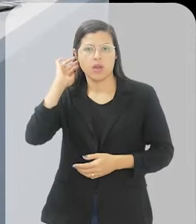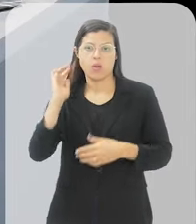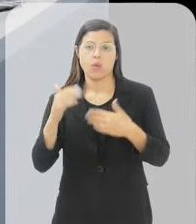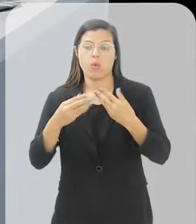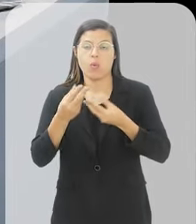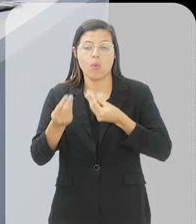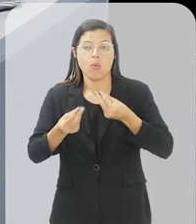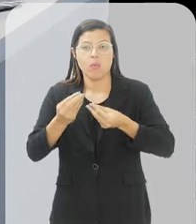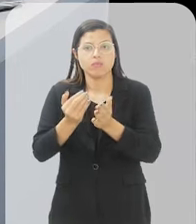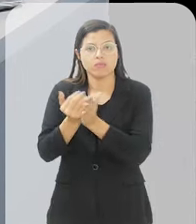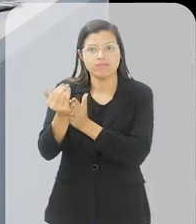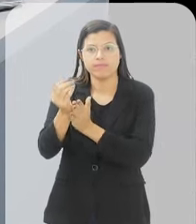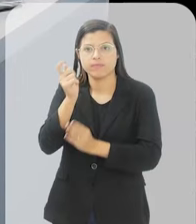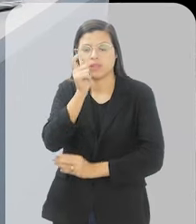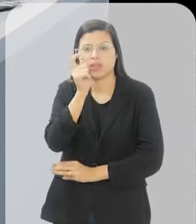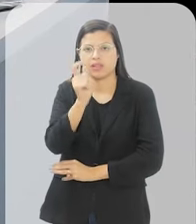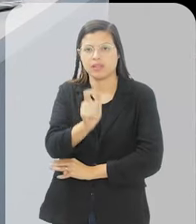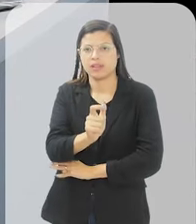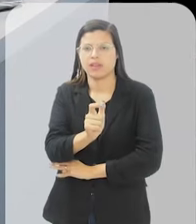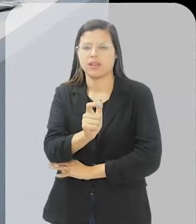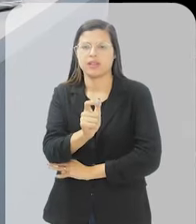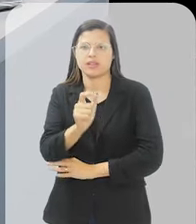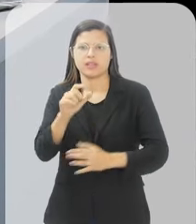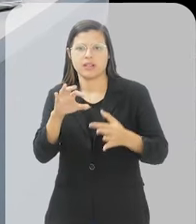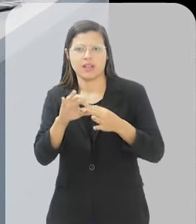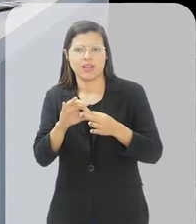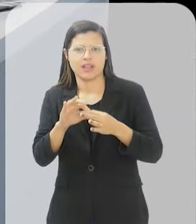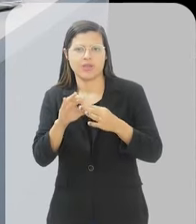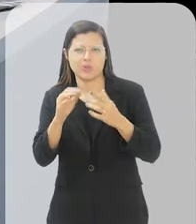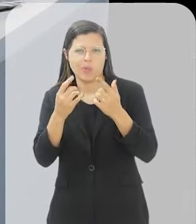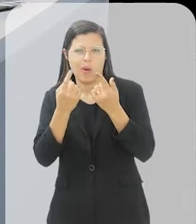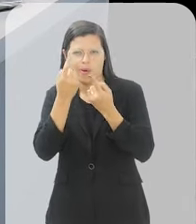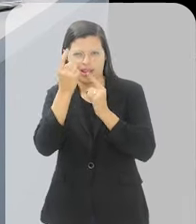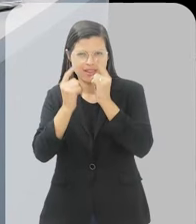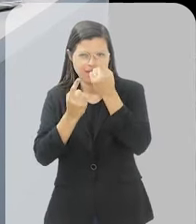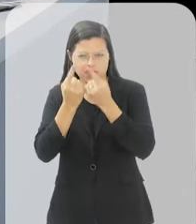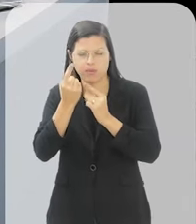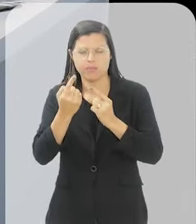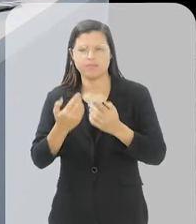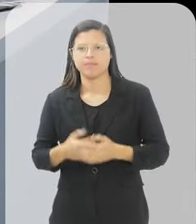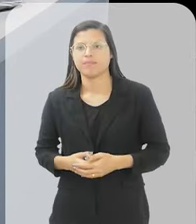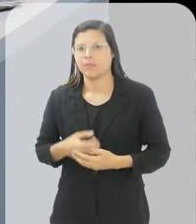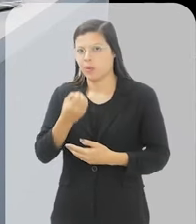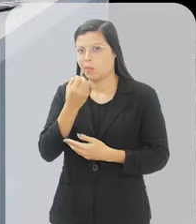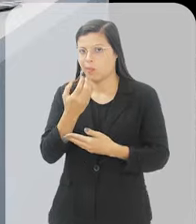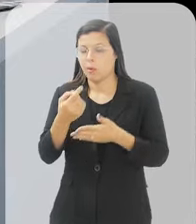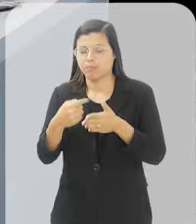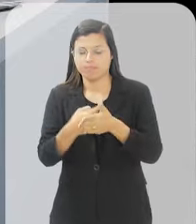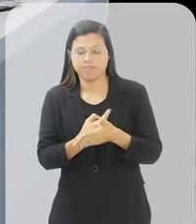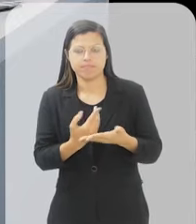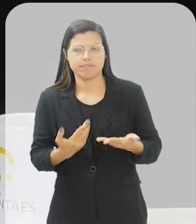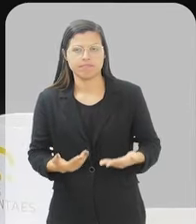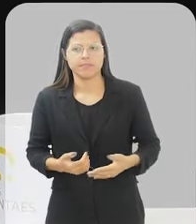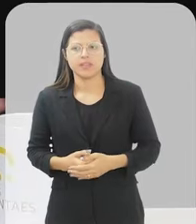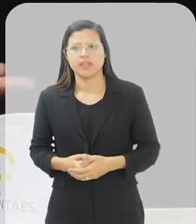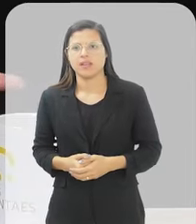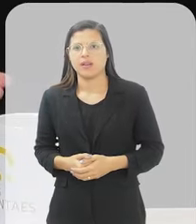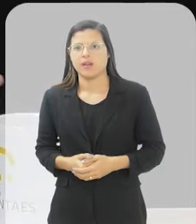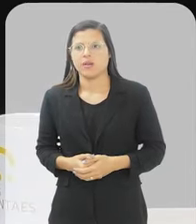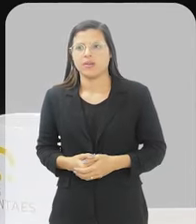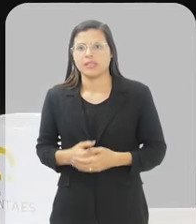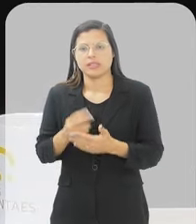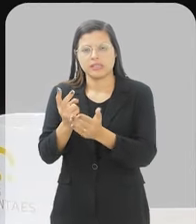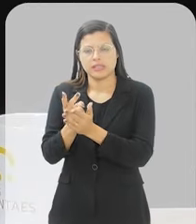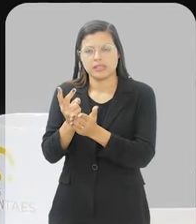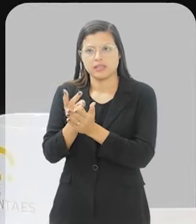é que começou o teu interesse com relação ao carnaval? Uma boa pergunta. Então, claro,